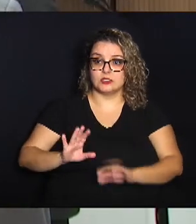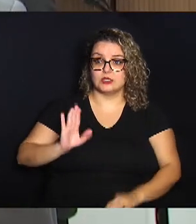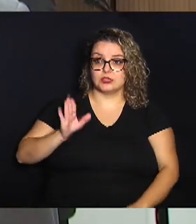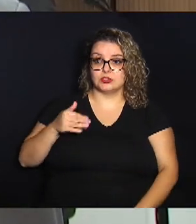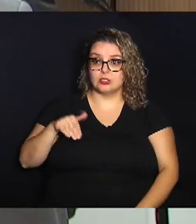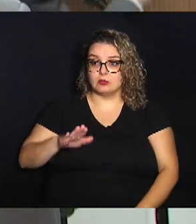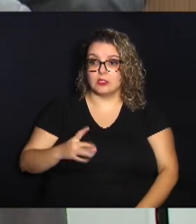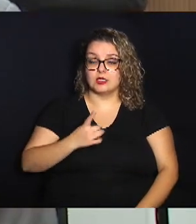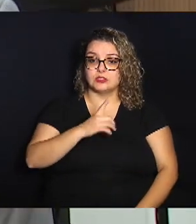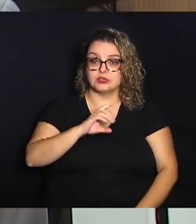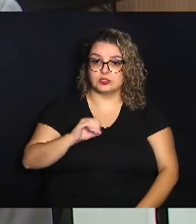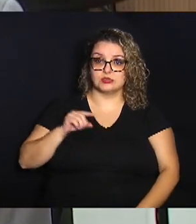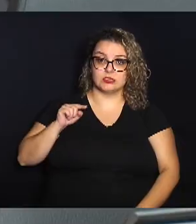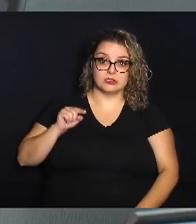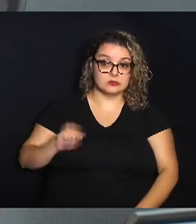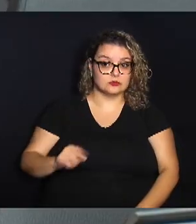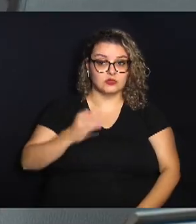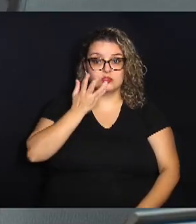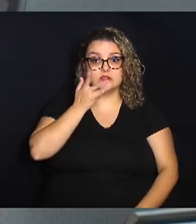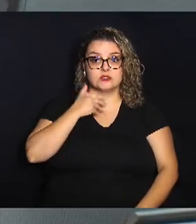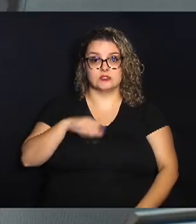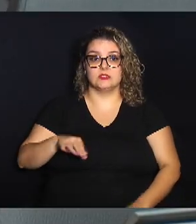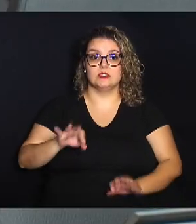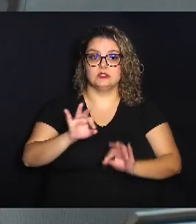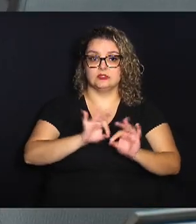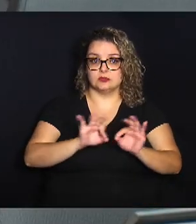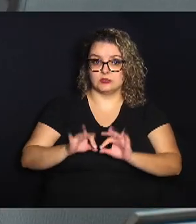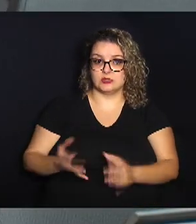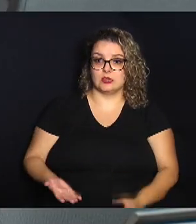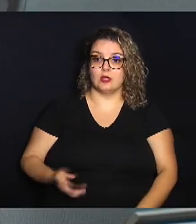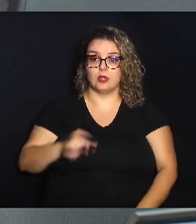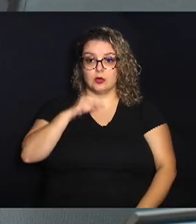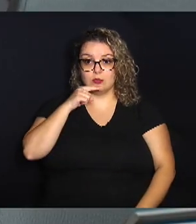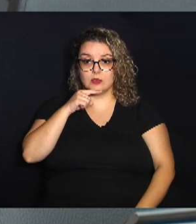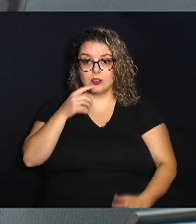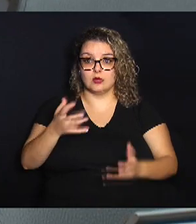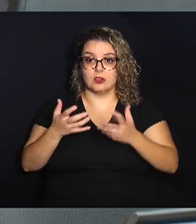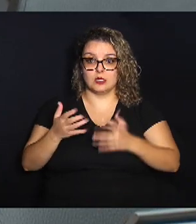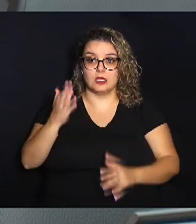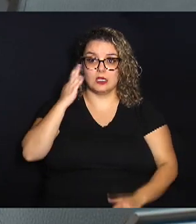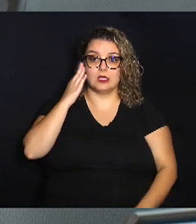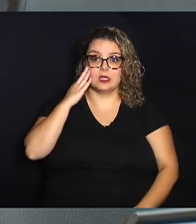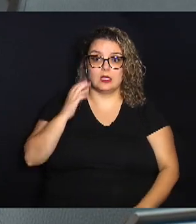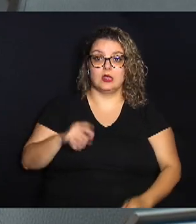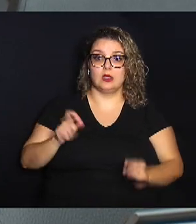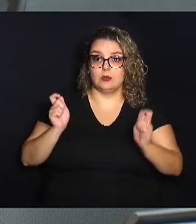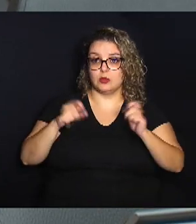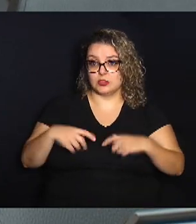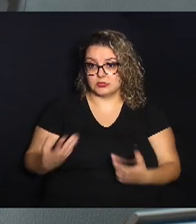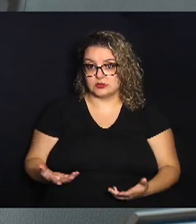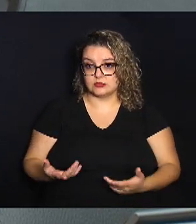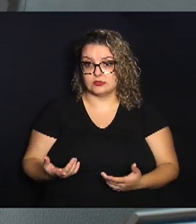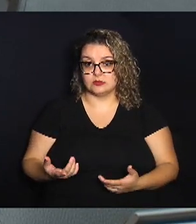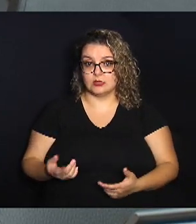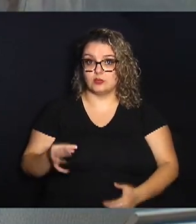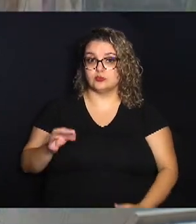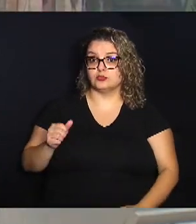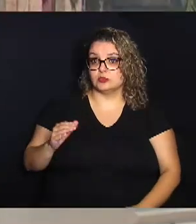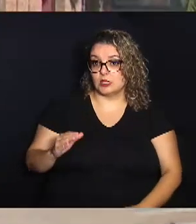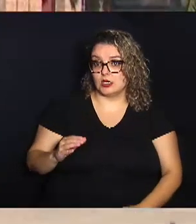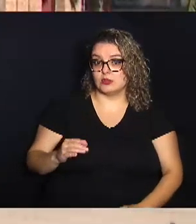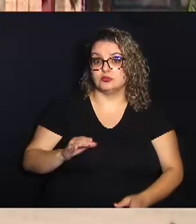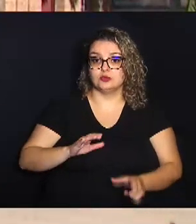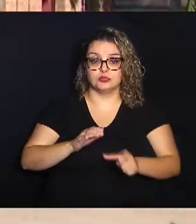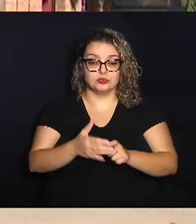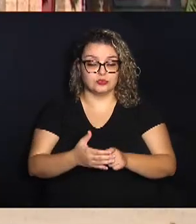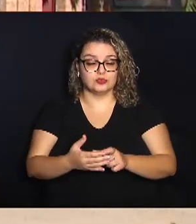de 10 mil crianças nesse projeto. Magoga ainda quer saber se é possível a destinação de algum TAC, um termo de